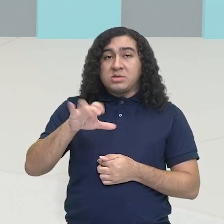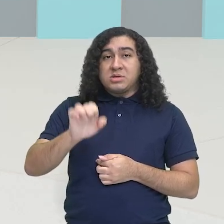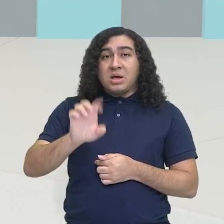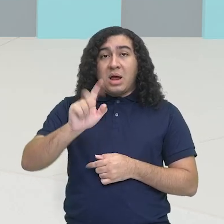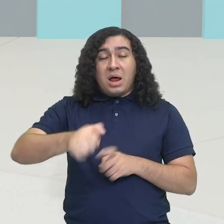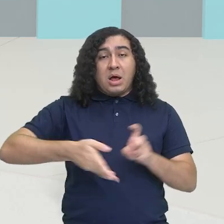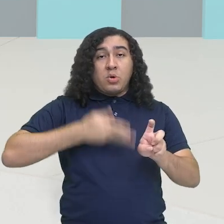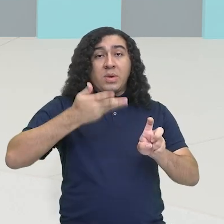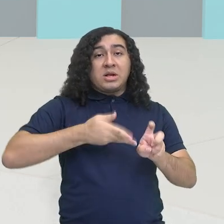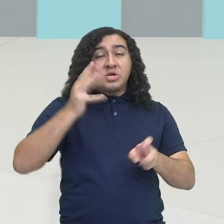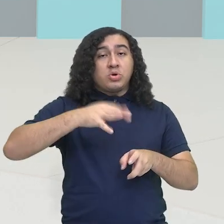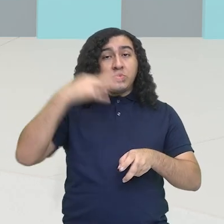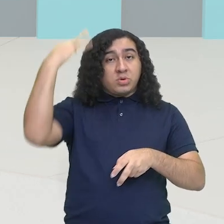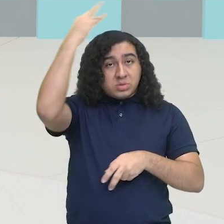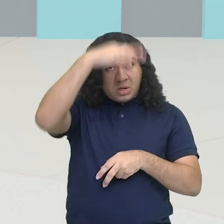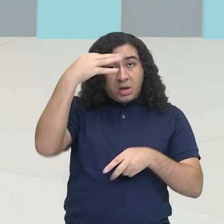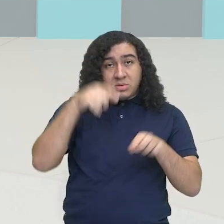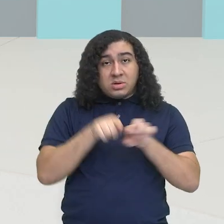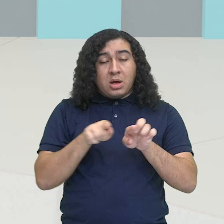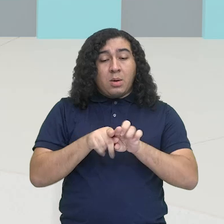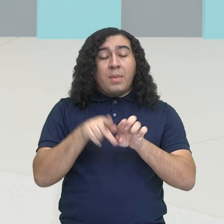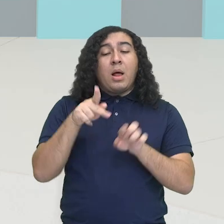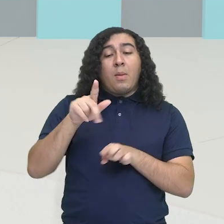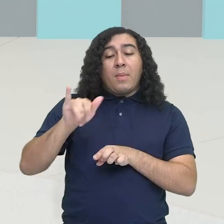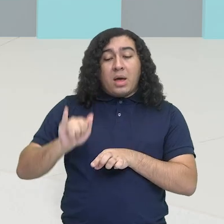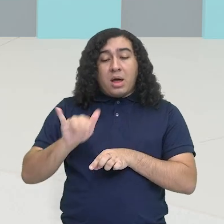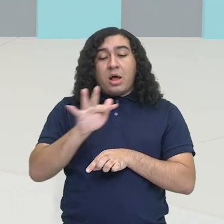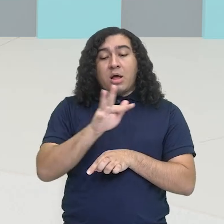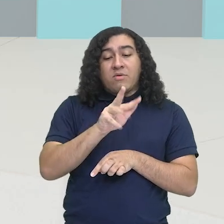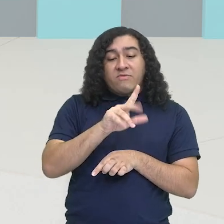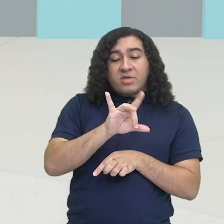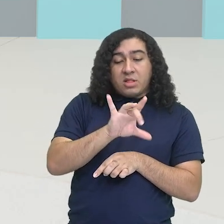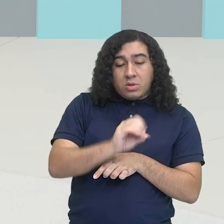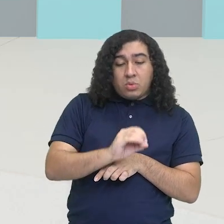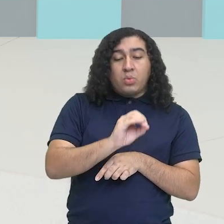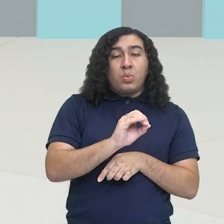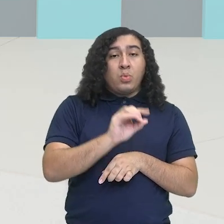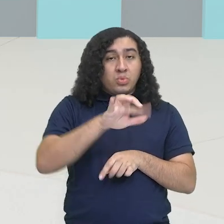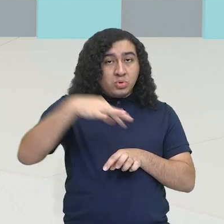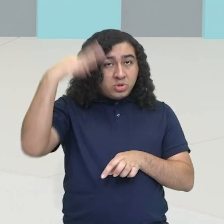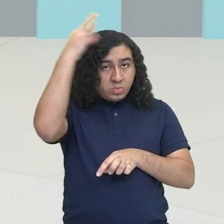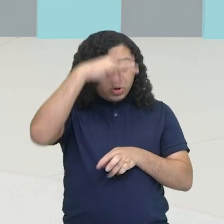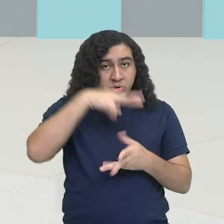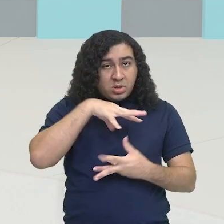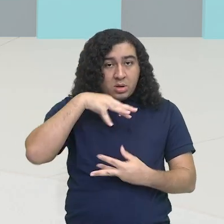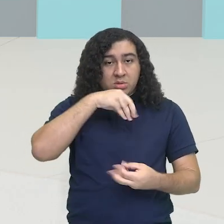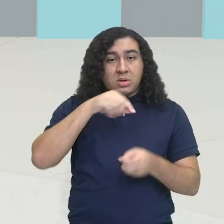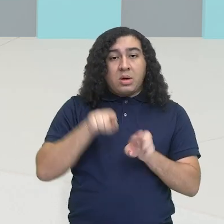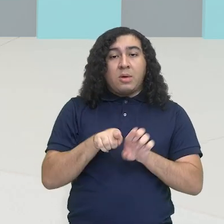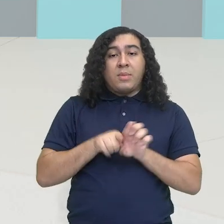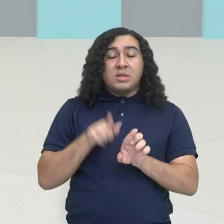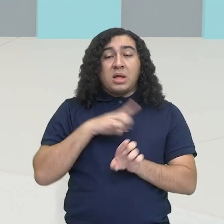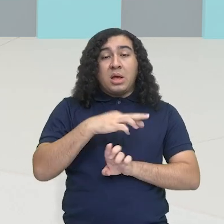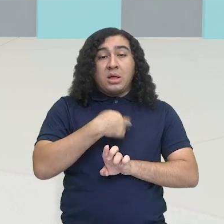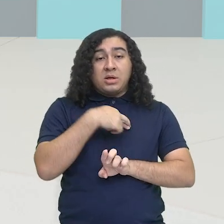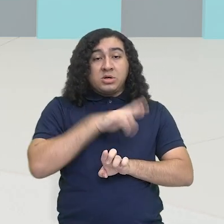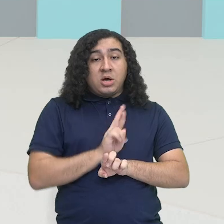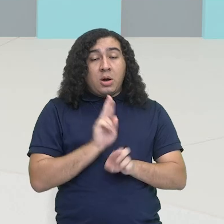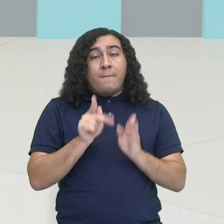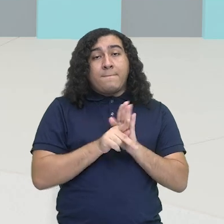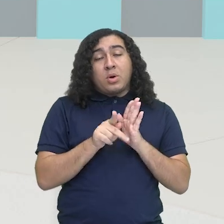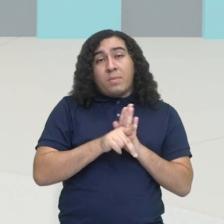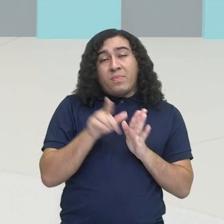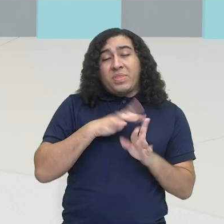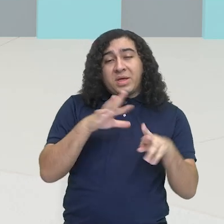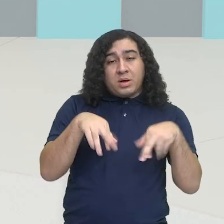Divino Espírito Santo, a Santíssima Trindade, em 2 momentos, em 2 partes. Na parte sagrada, através das missas,